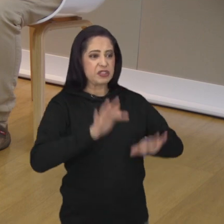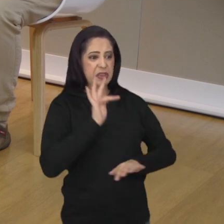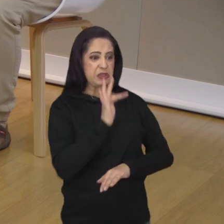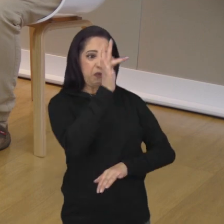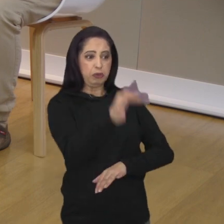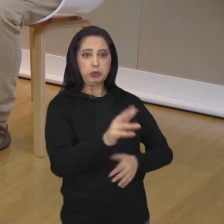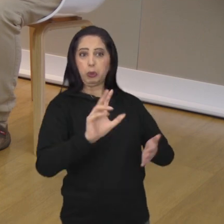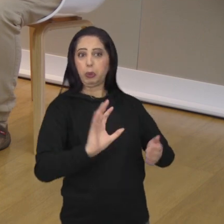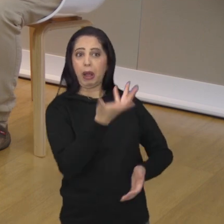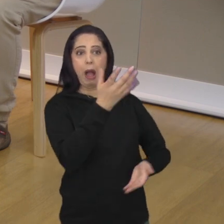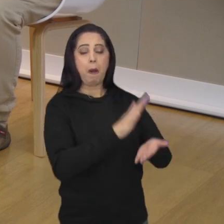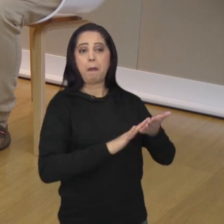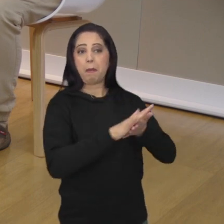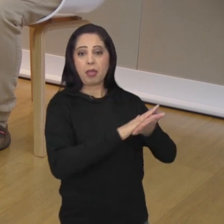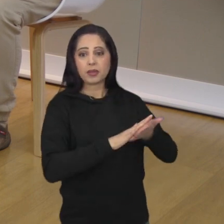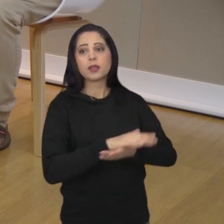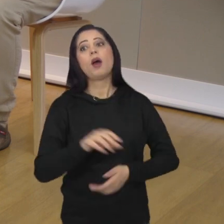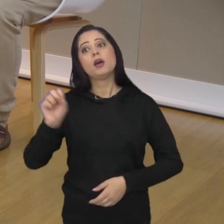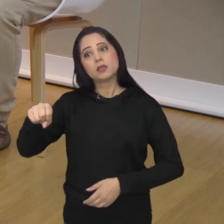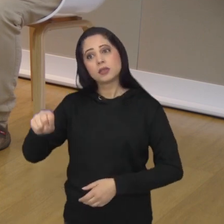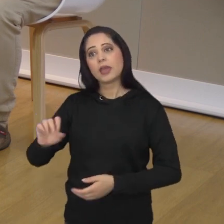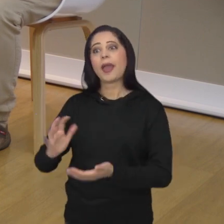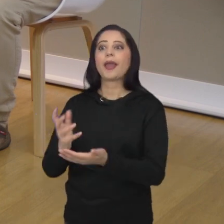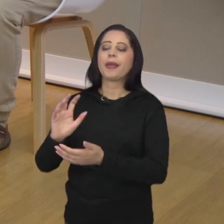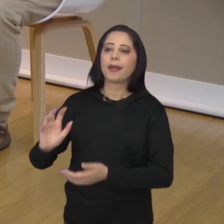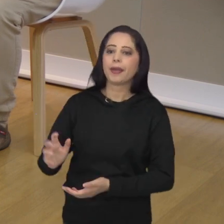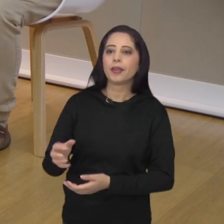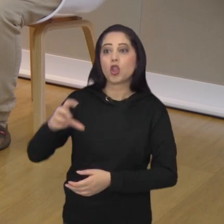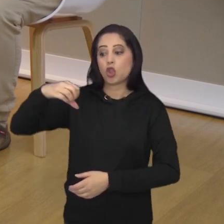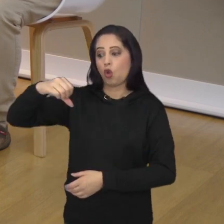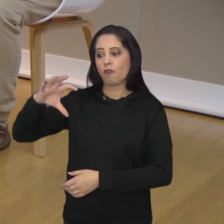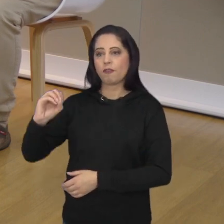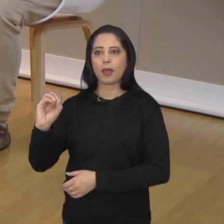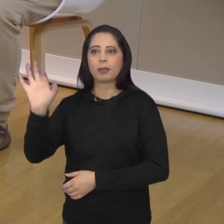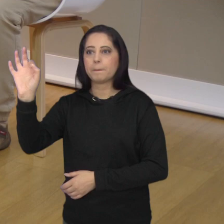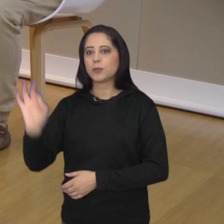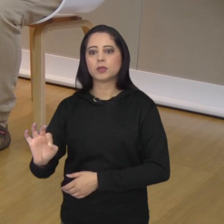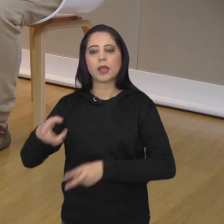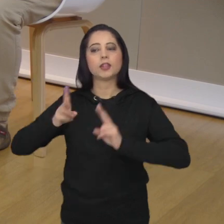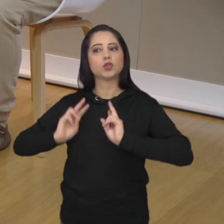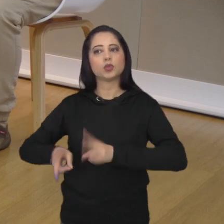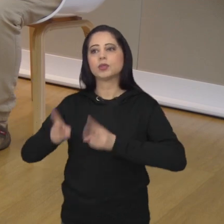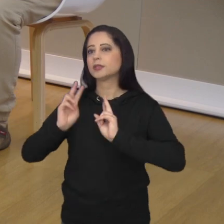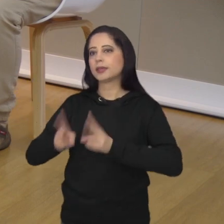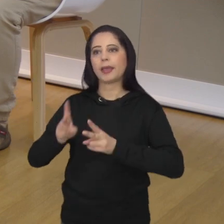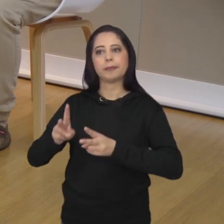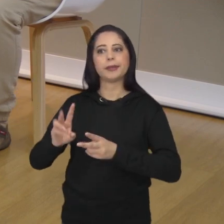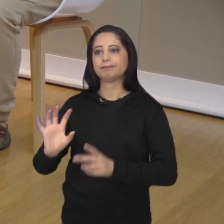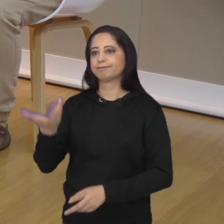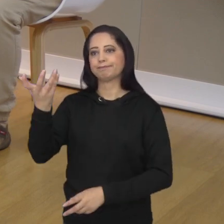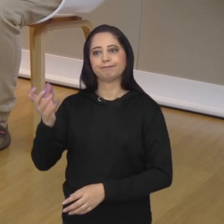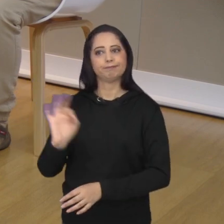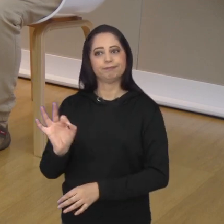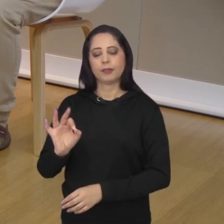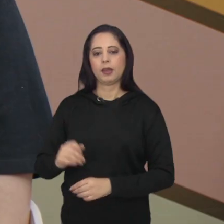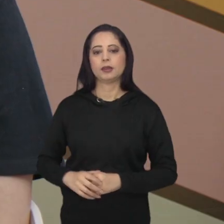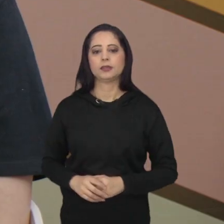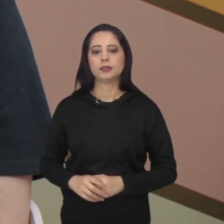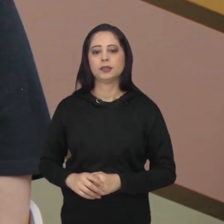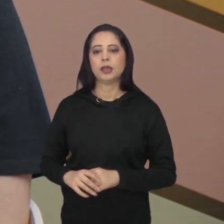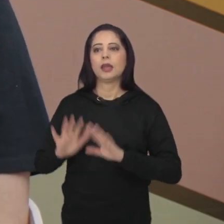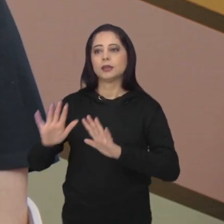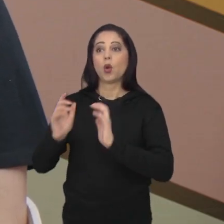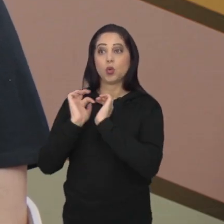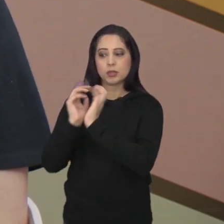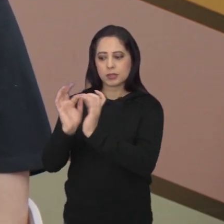nem acontecer. Isso gera uma ansiedade e um estresse enorme. E 90% das coisas que a gente pensa não acontecem, né? É verdade. Então,